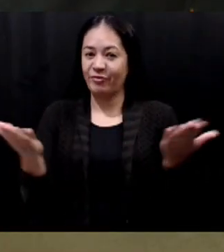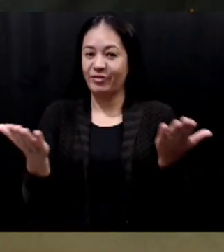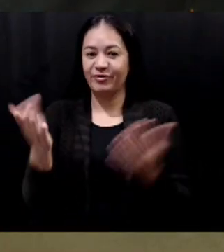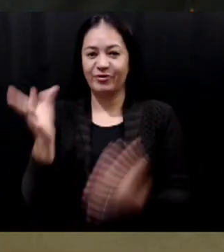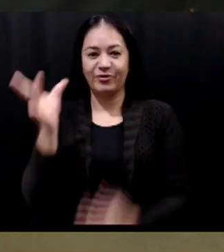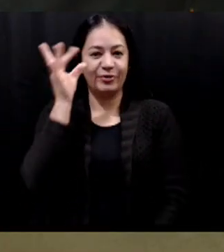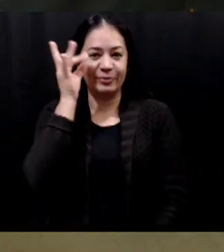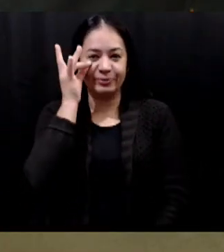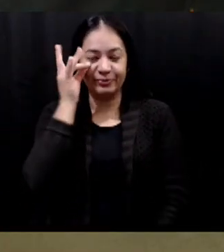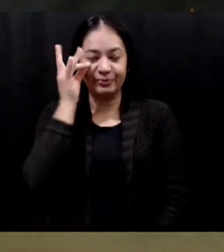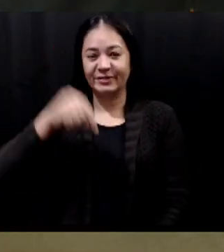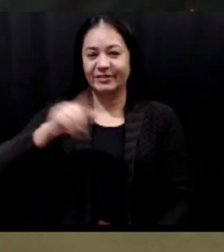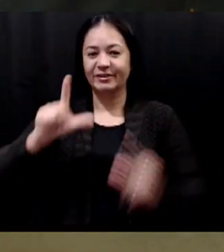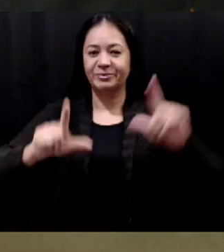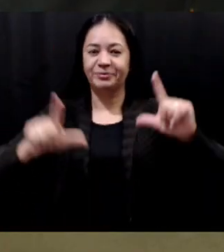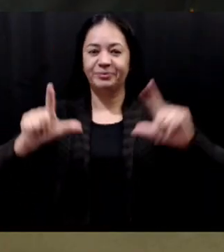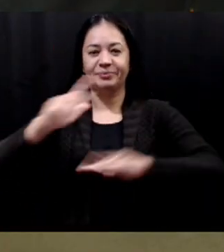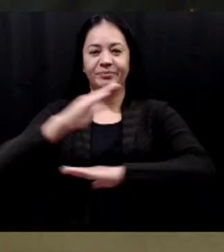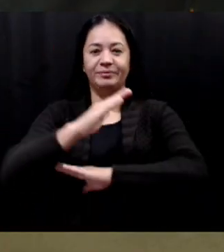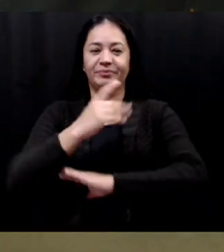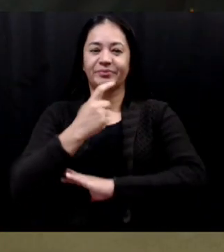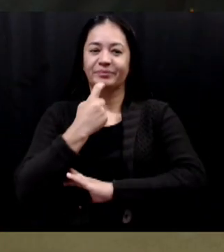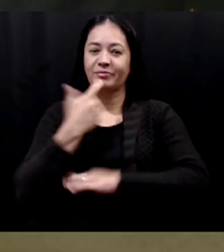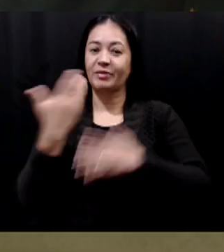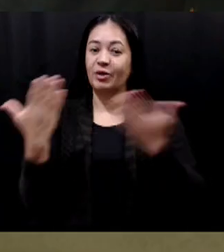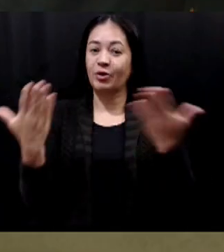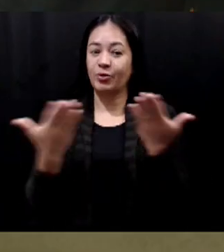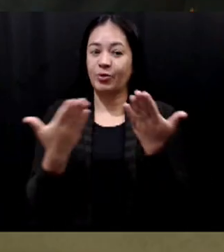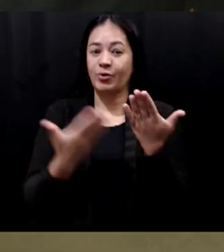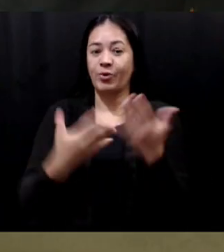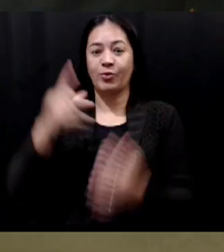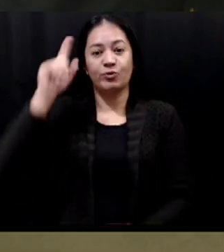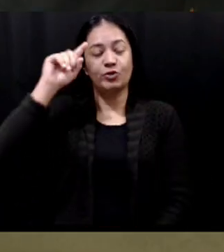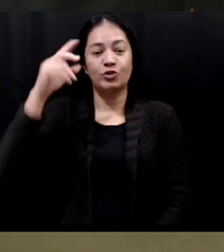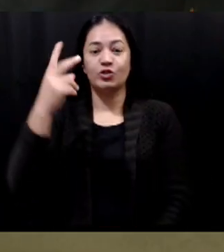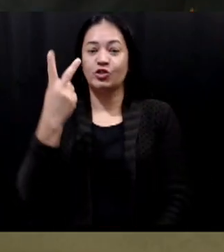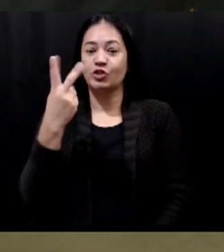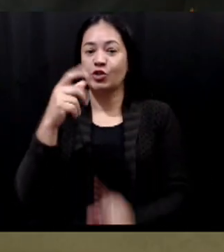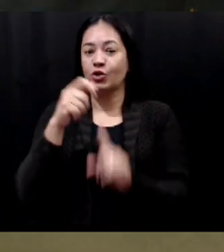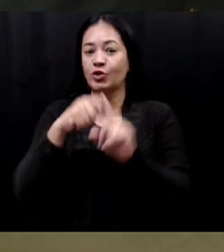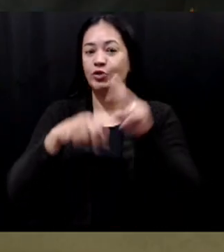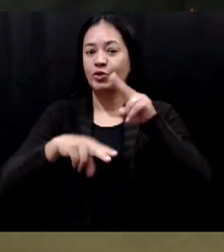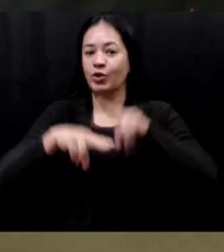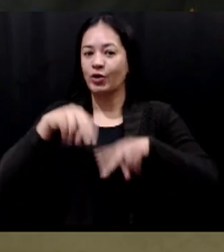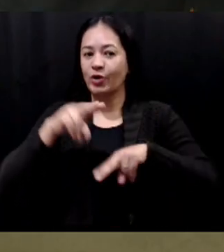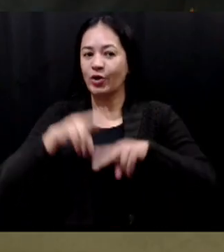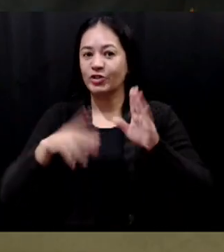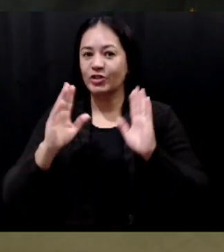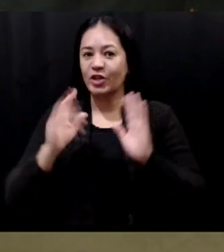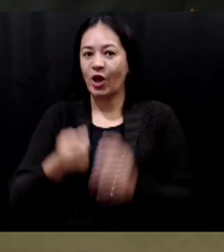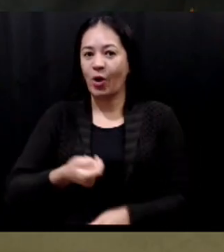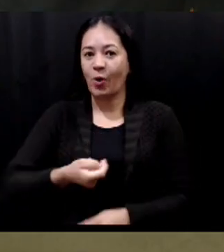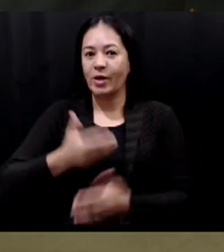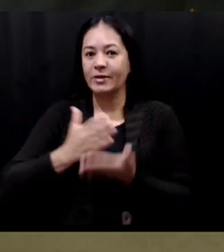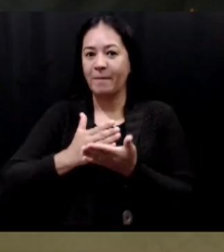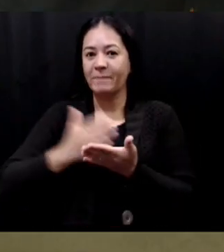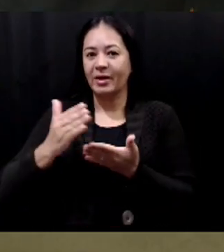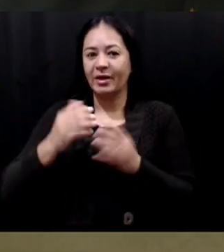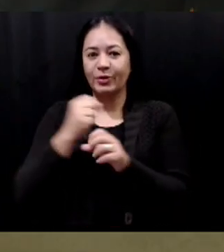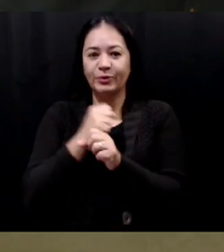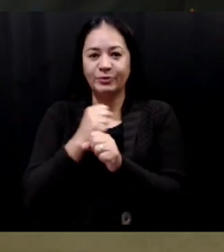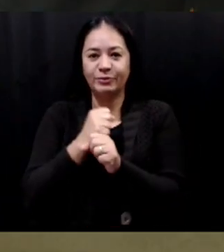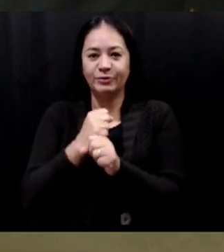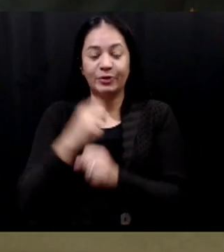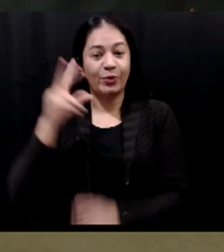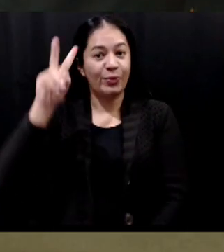TV Câmara Campinas, hoje dia 2 de junho. Gente, estamos na metade do ano, né? Segundamos! E eu te